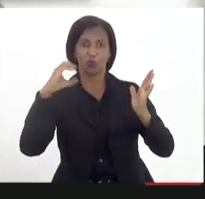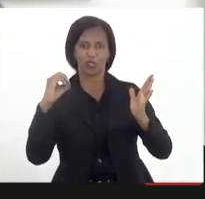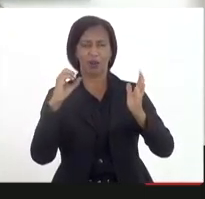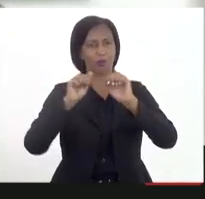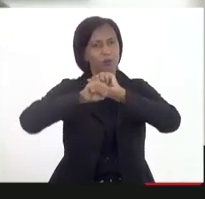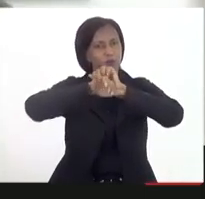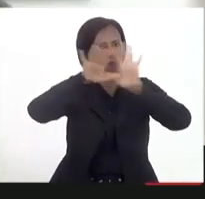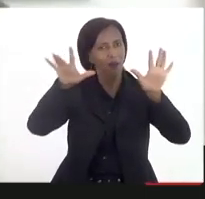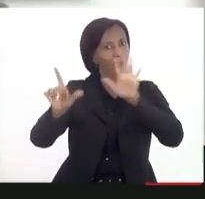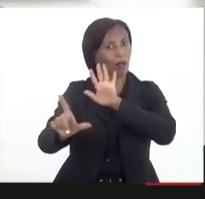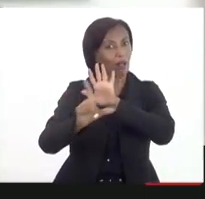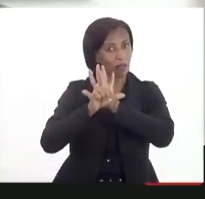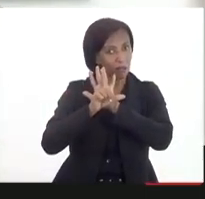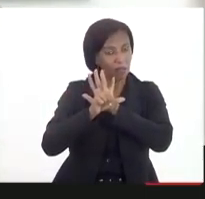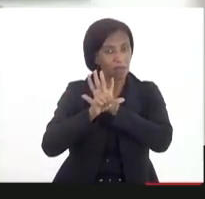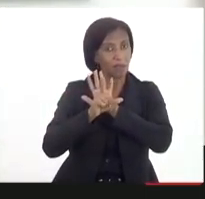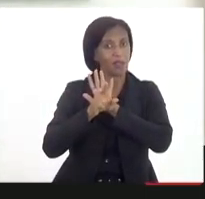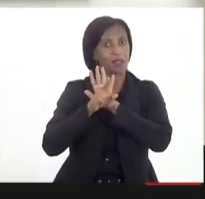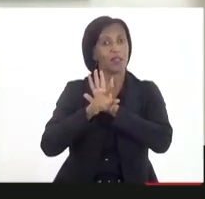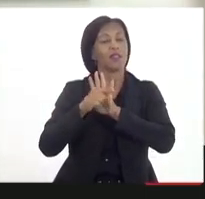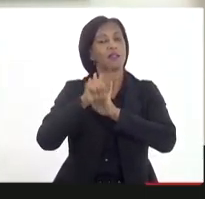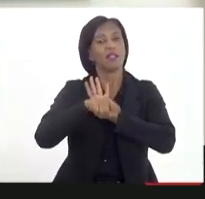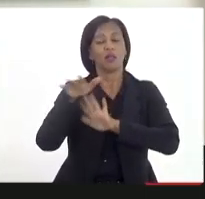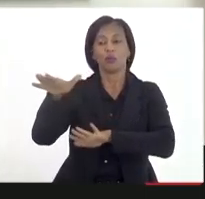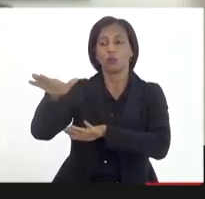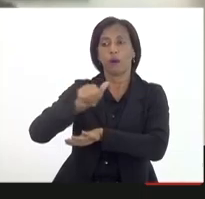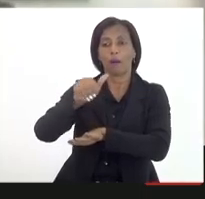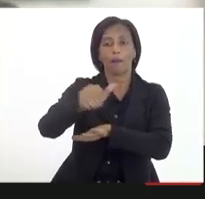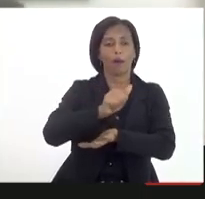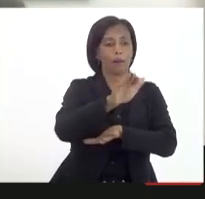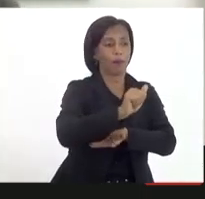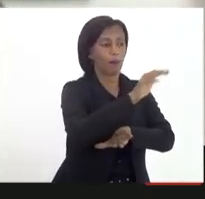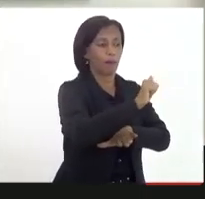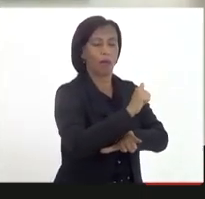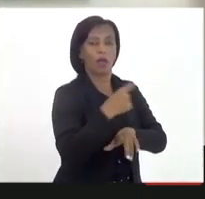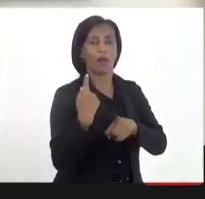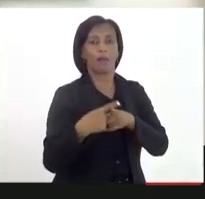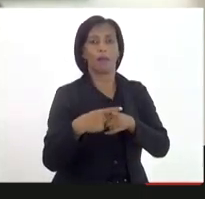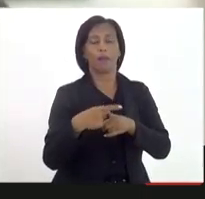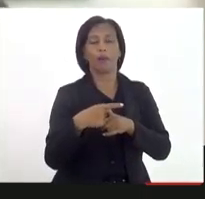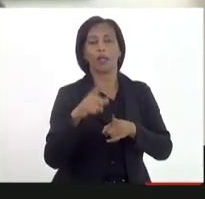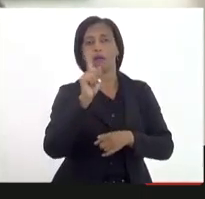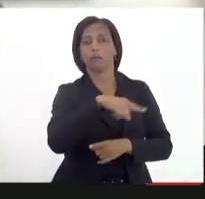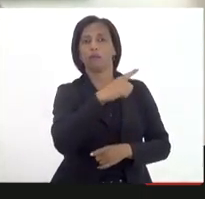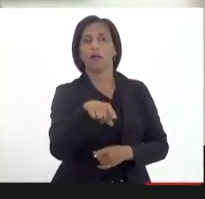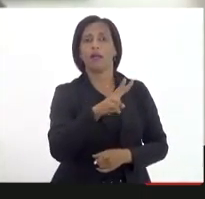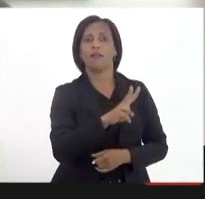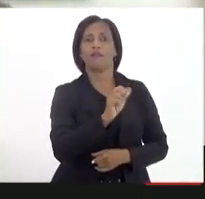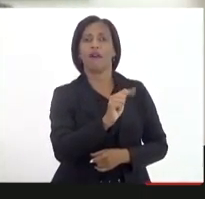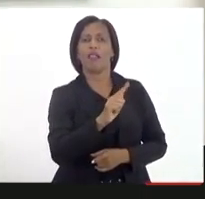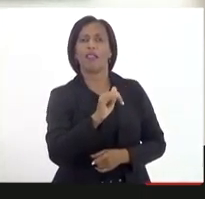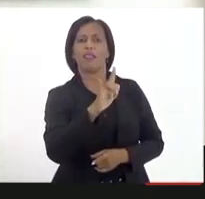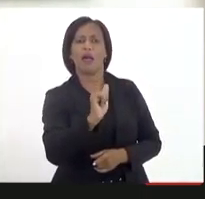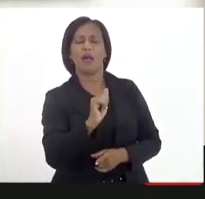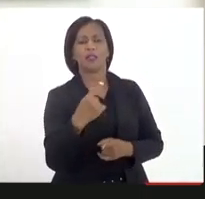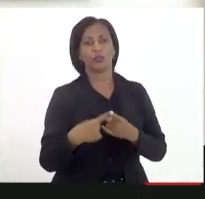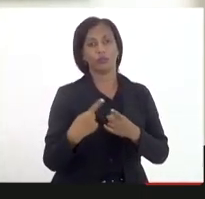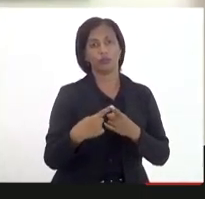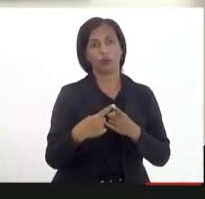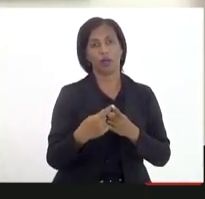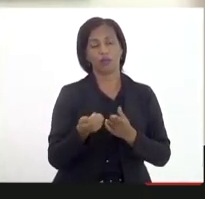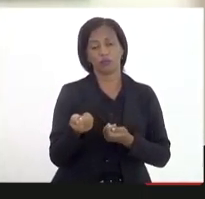a lei que permite a convocação Por que suspende a validade dos concursos públicos por ocasião do processo